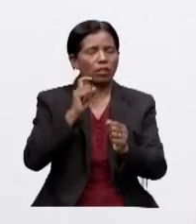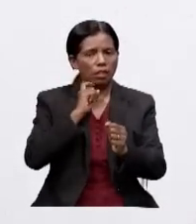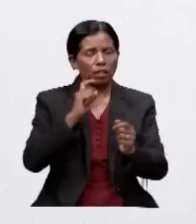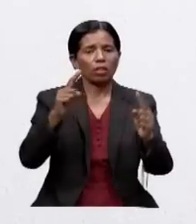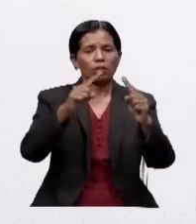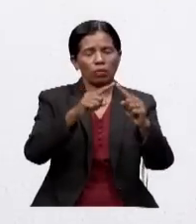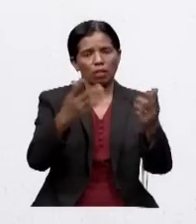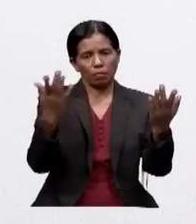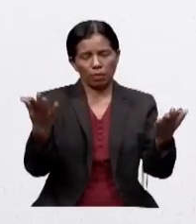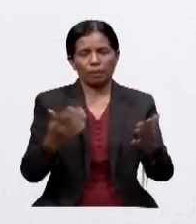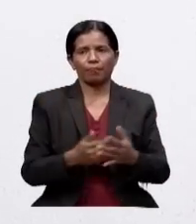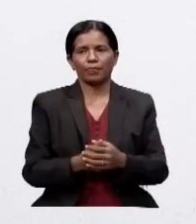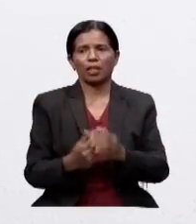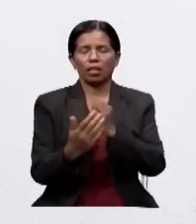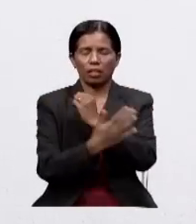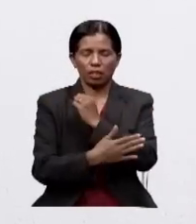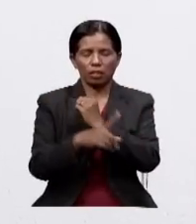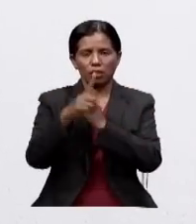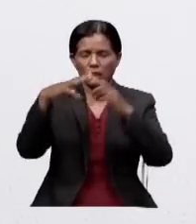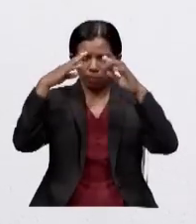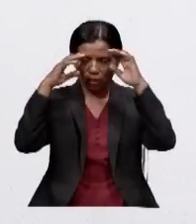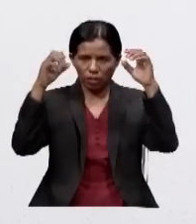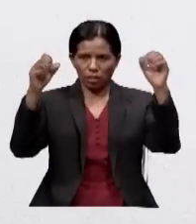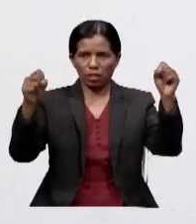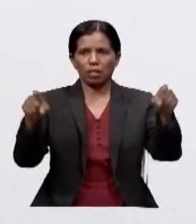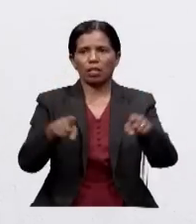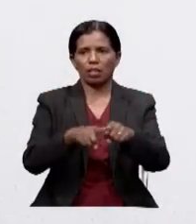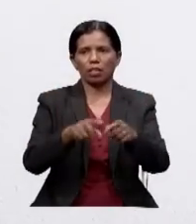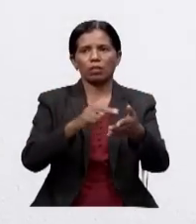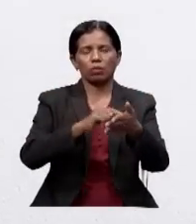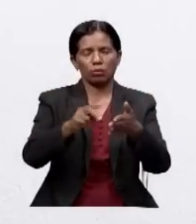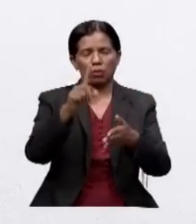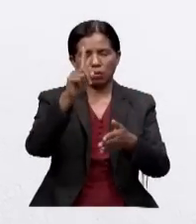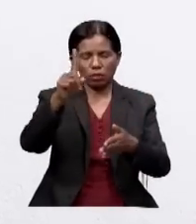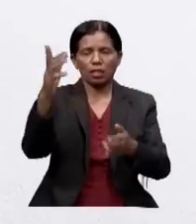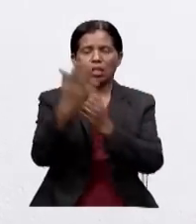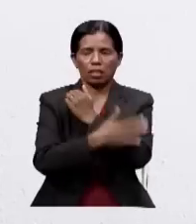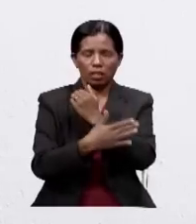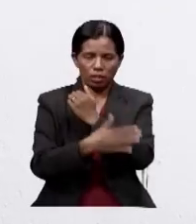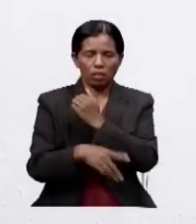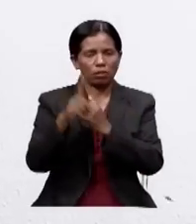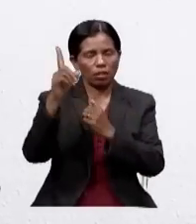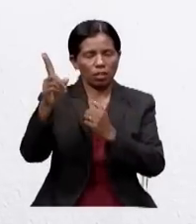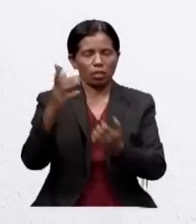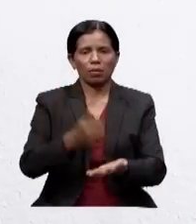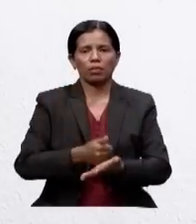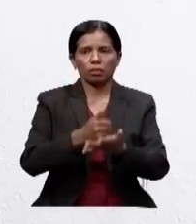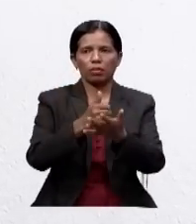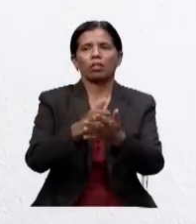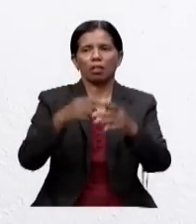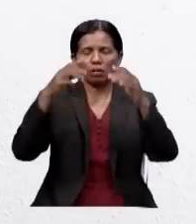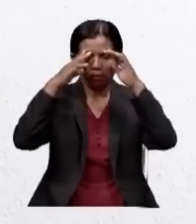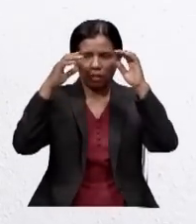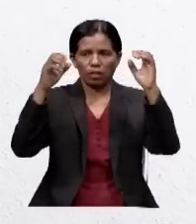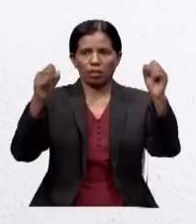ba iha na saung ni de presiden tida republika mak numero 1 hena saung ni tamba ni sa amang na saung tamba presiden tida republika